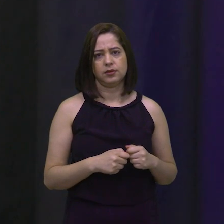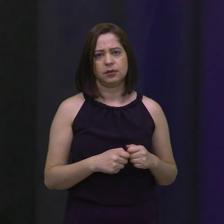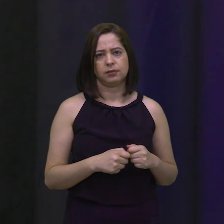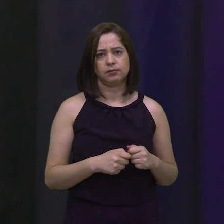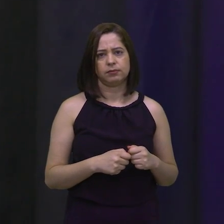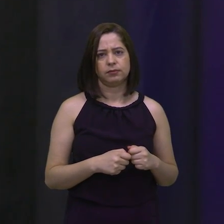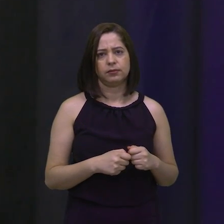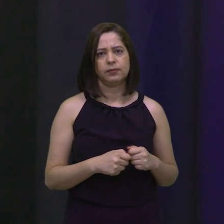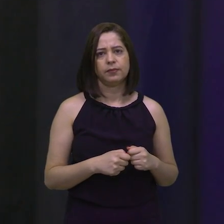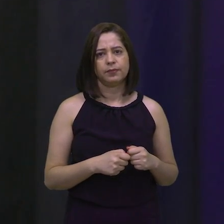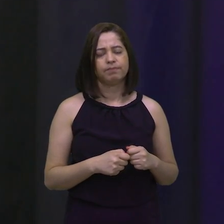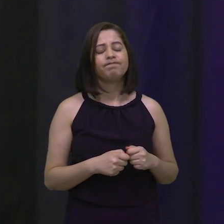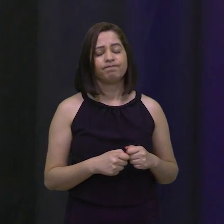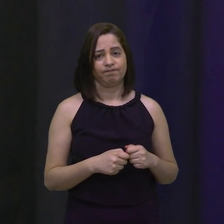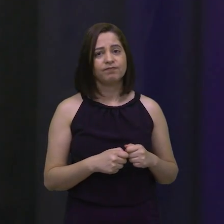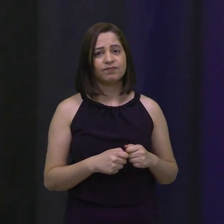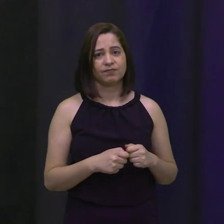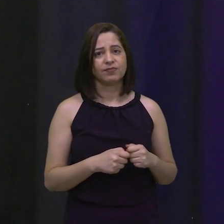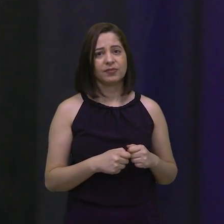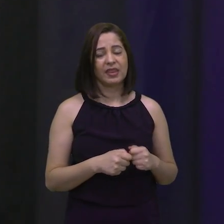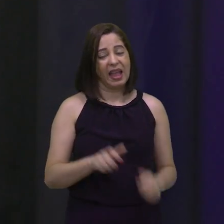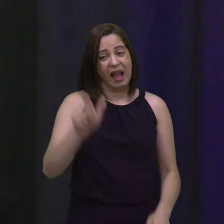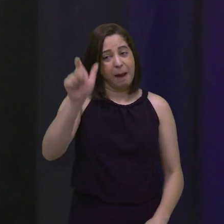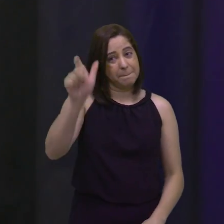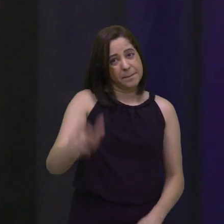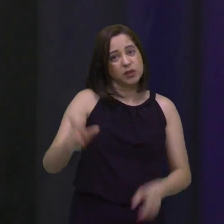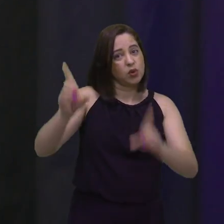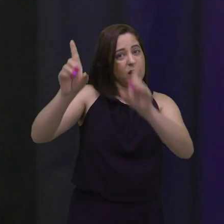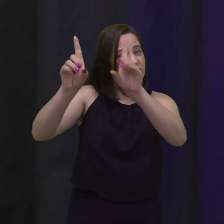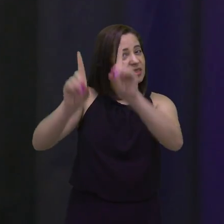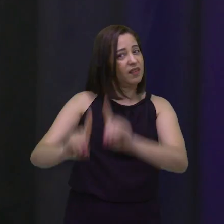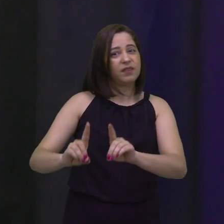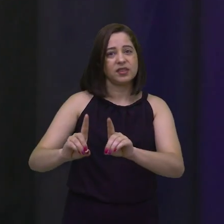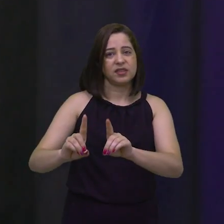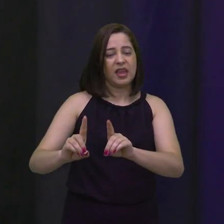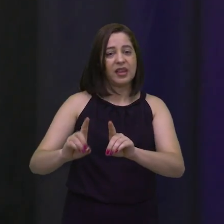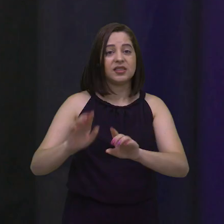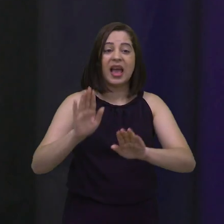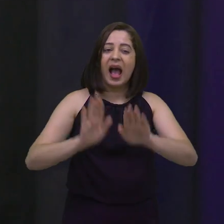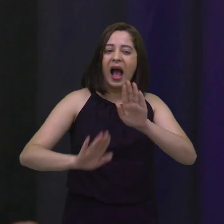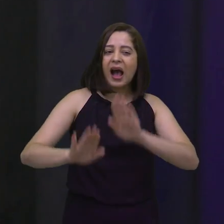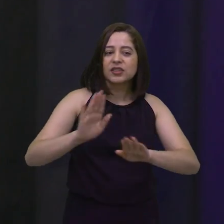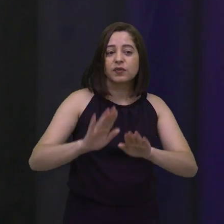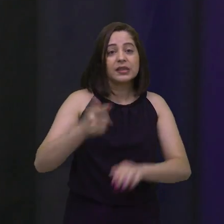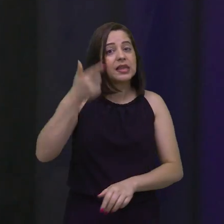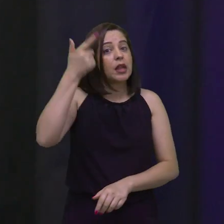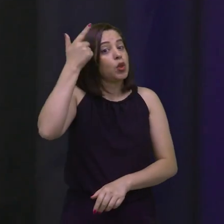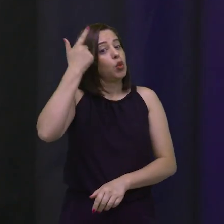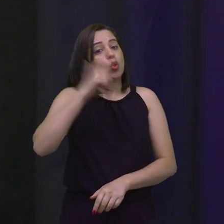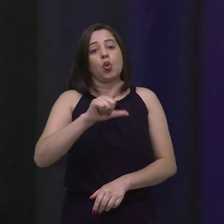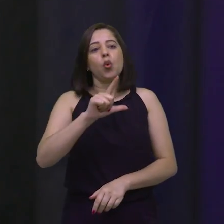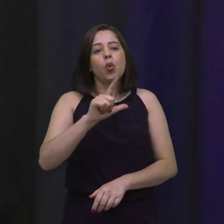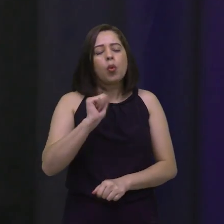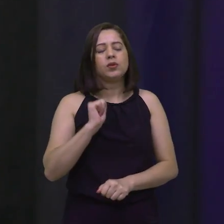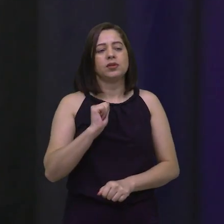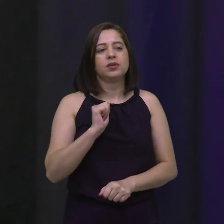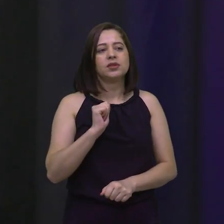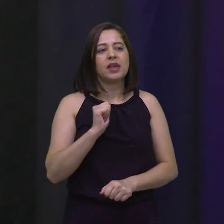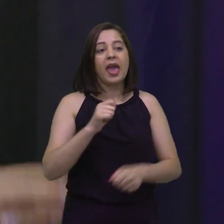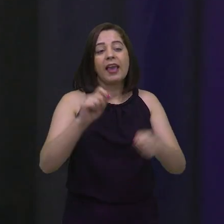que não necessariamente essa pessoa vai conseguir exercer uma determinada